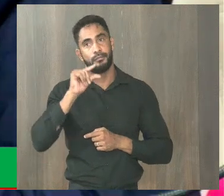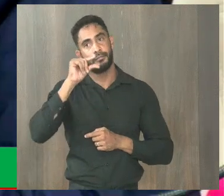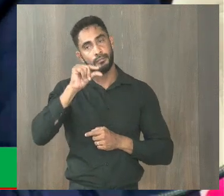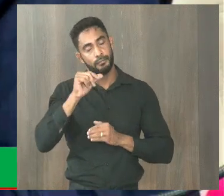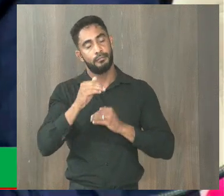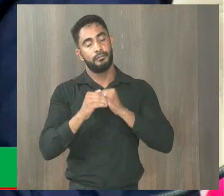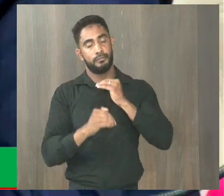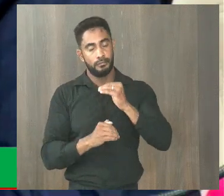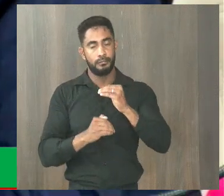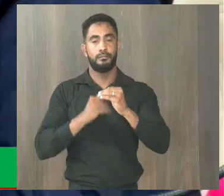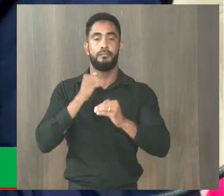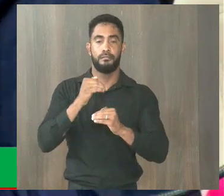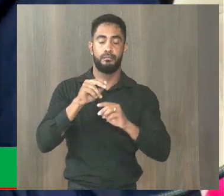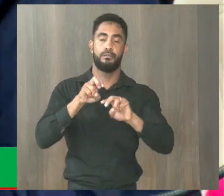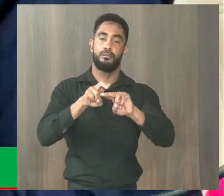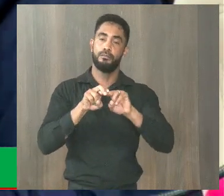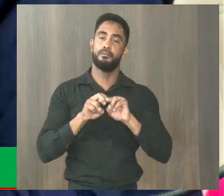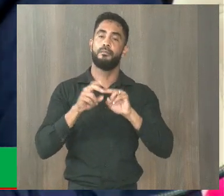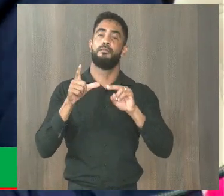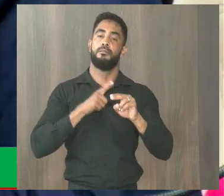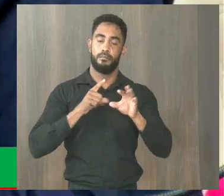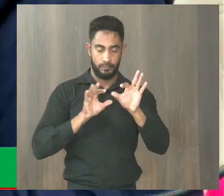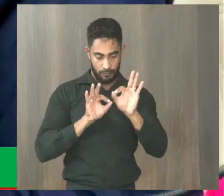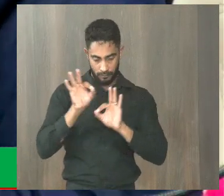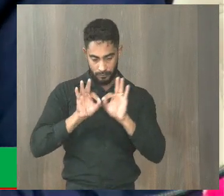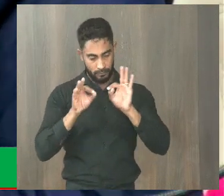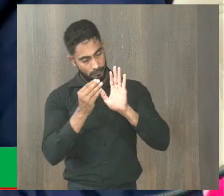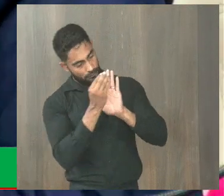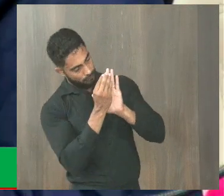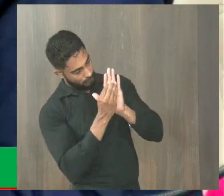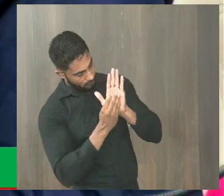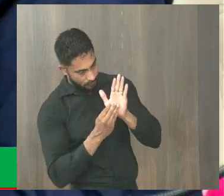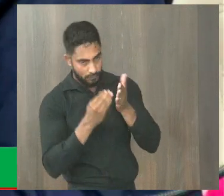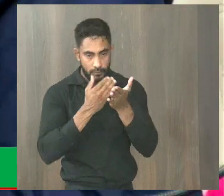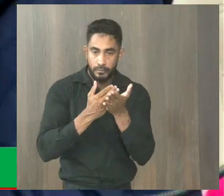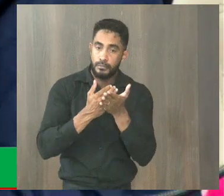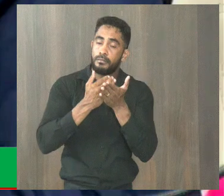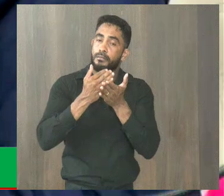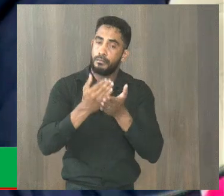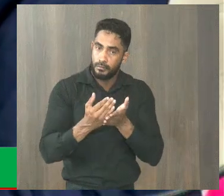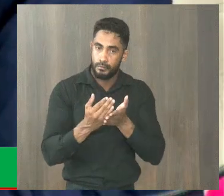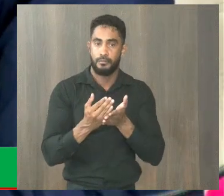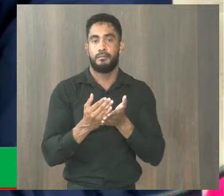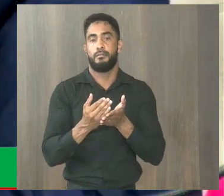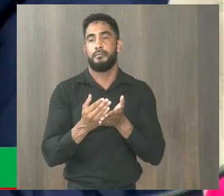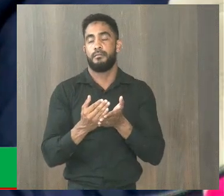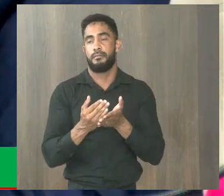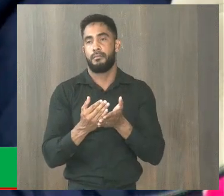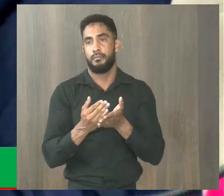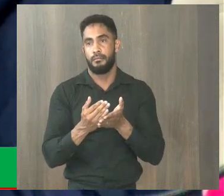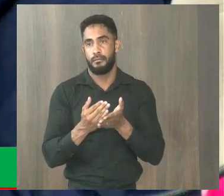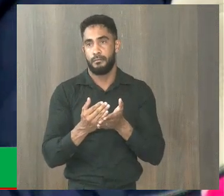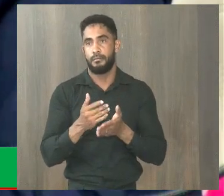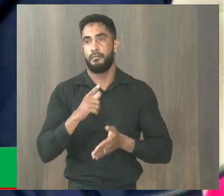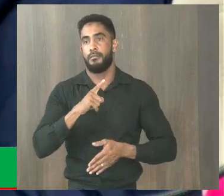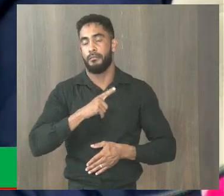um cronograma, um planejamento de onde vai começar e com certeza isso aí tem